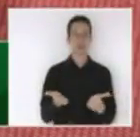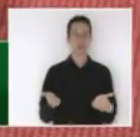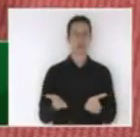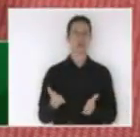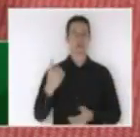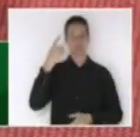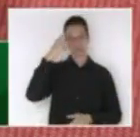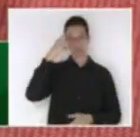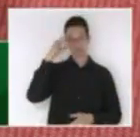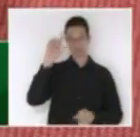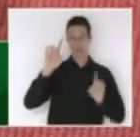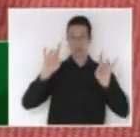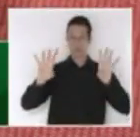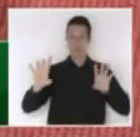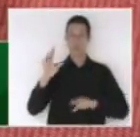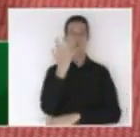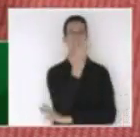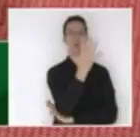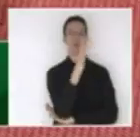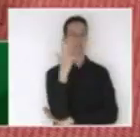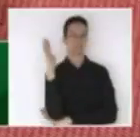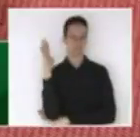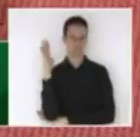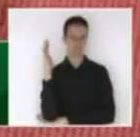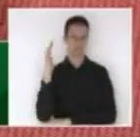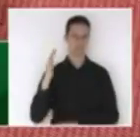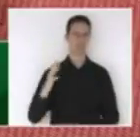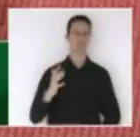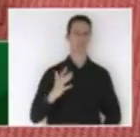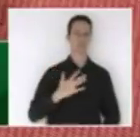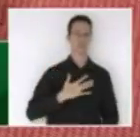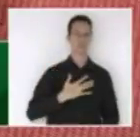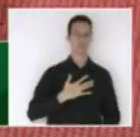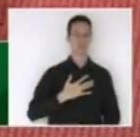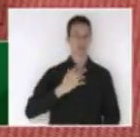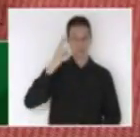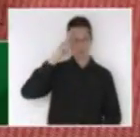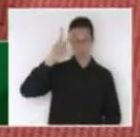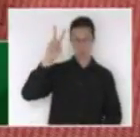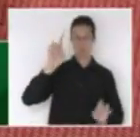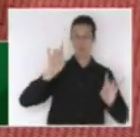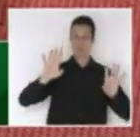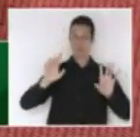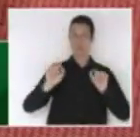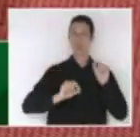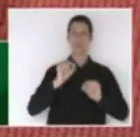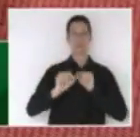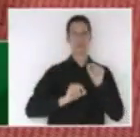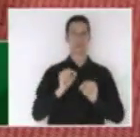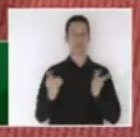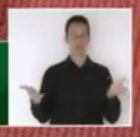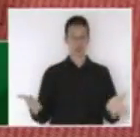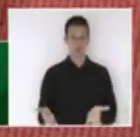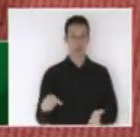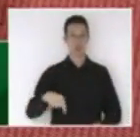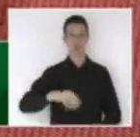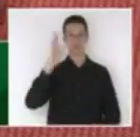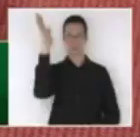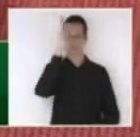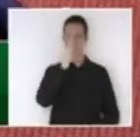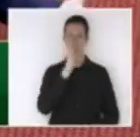Mas o meu registro especial é que hoje é o dia que se comemora no Brasil inteiro, o dia